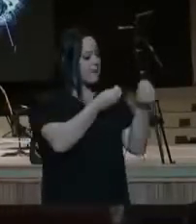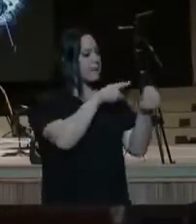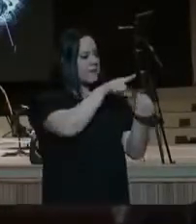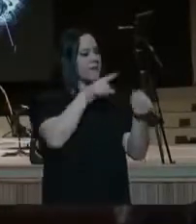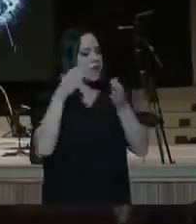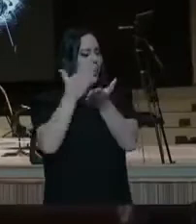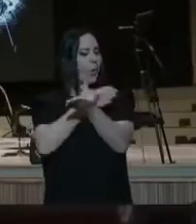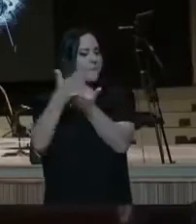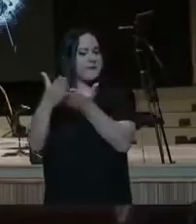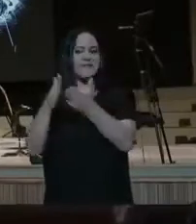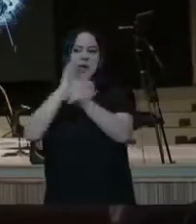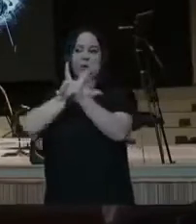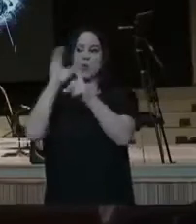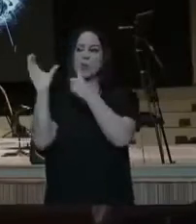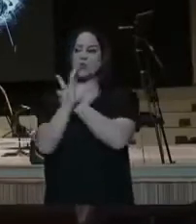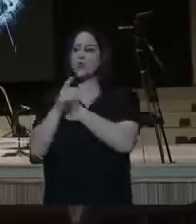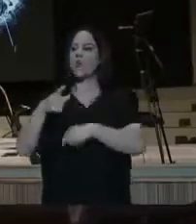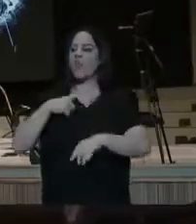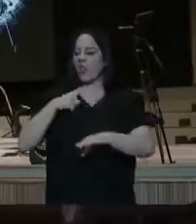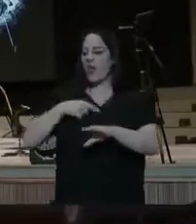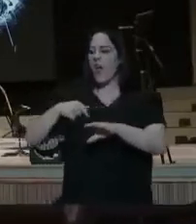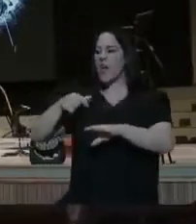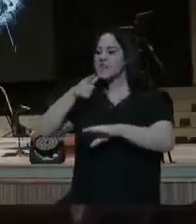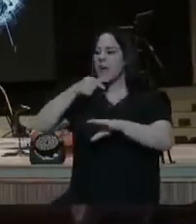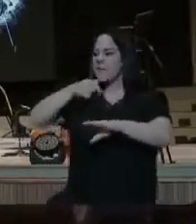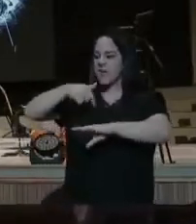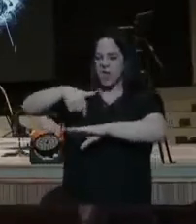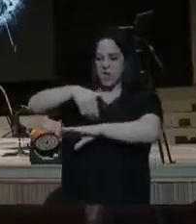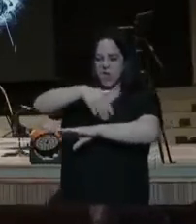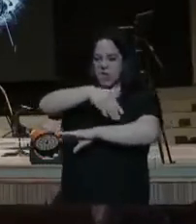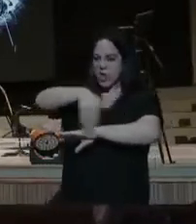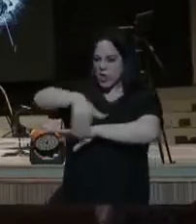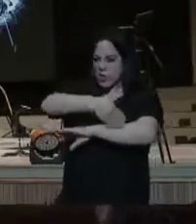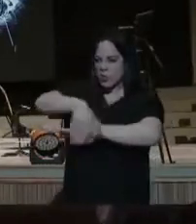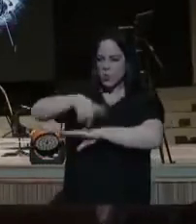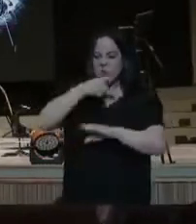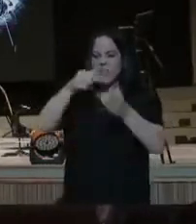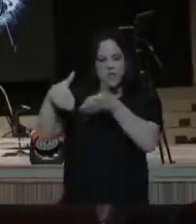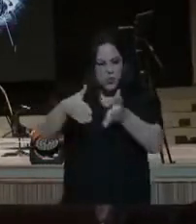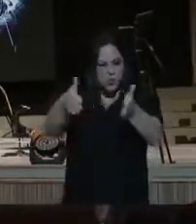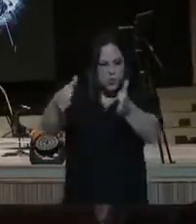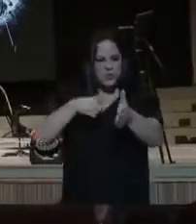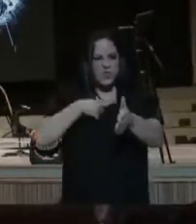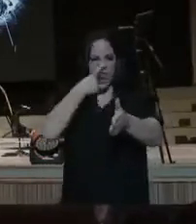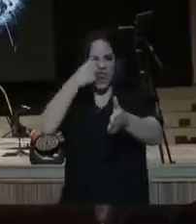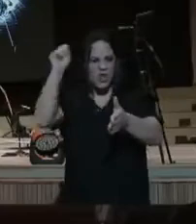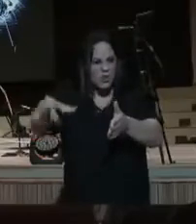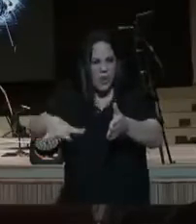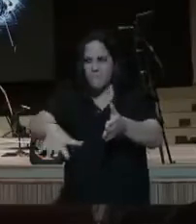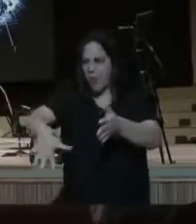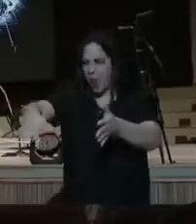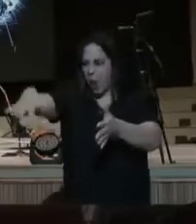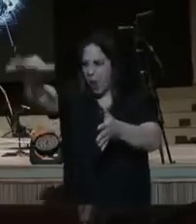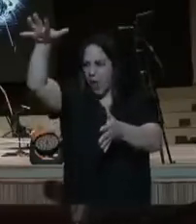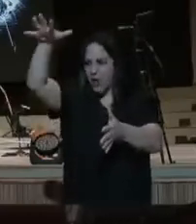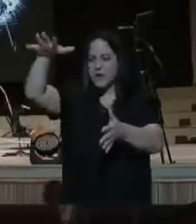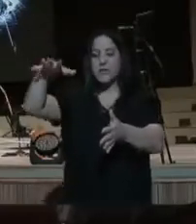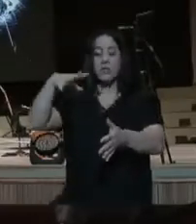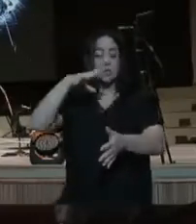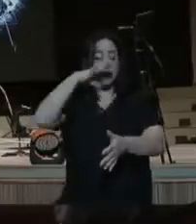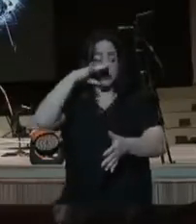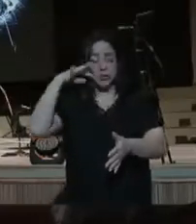corria esgoto a céu aberto mamona agente arrancava mamona para jogar no outro quando era criança encher o